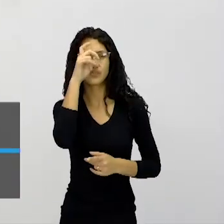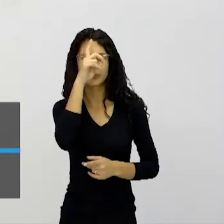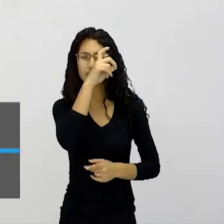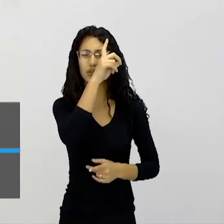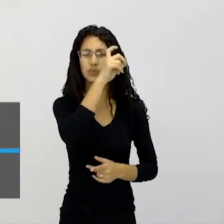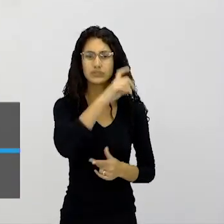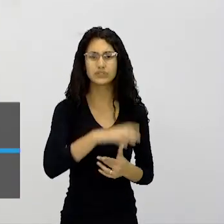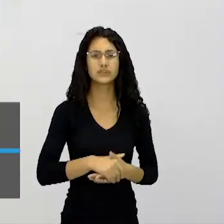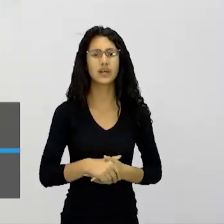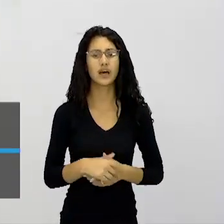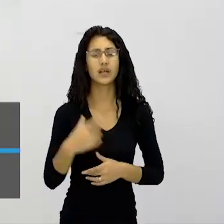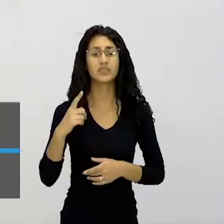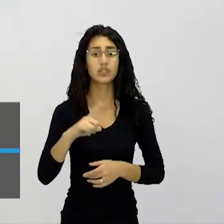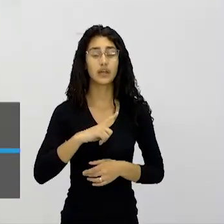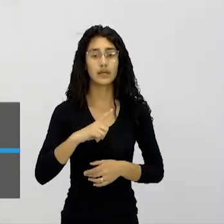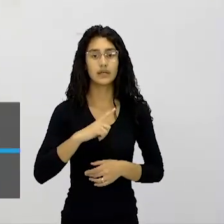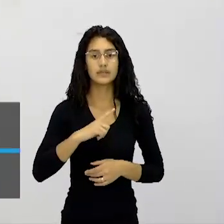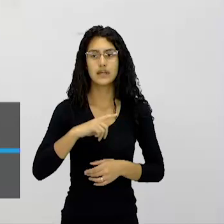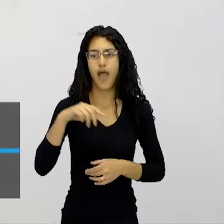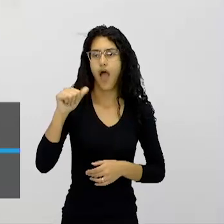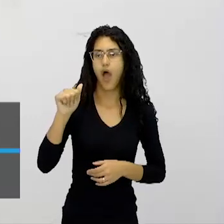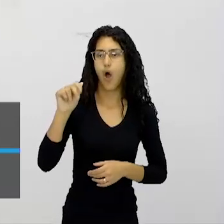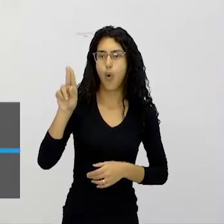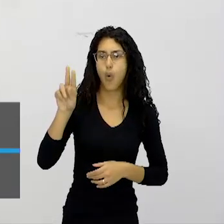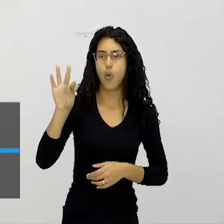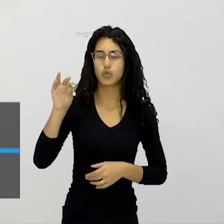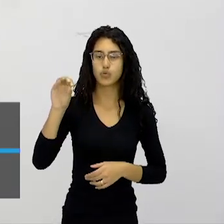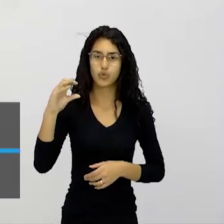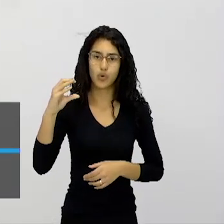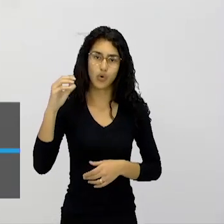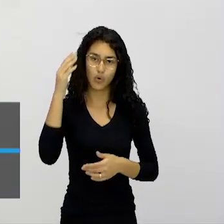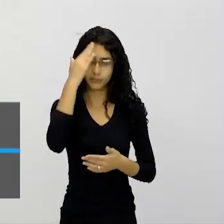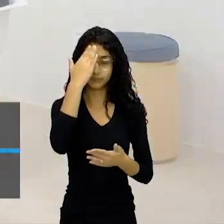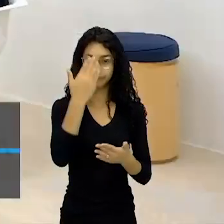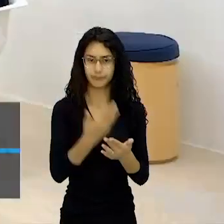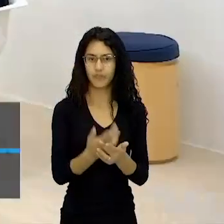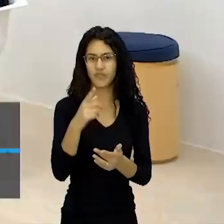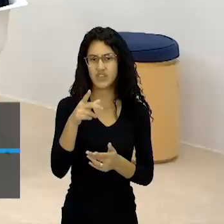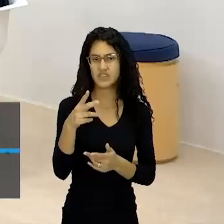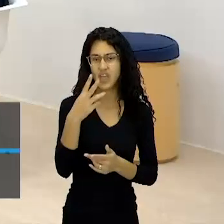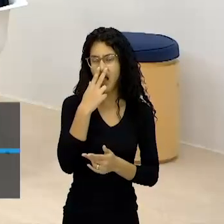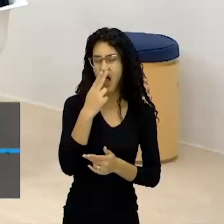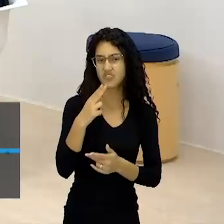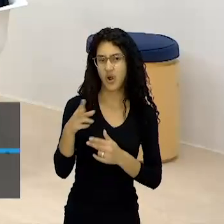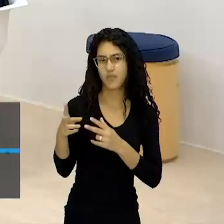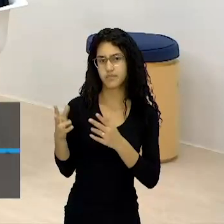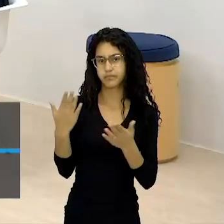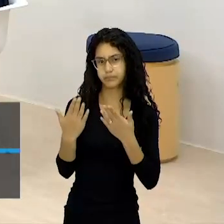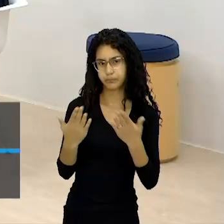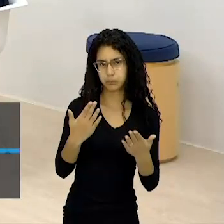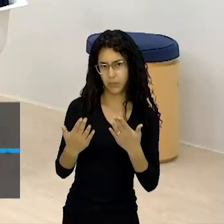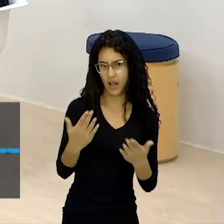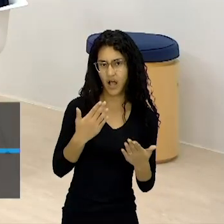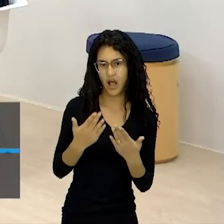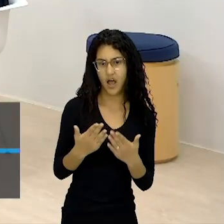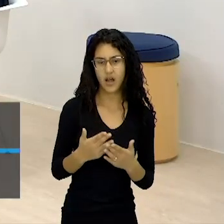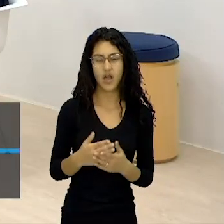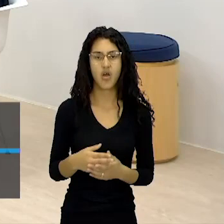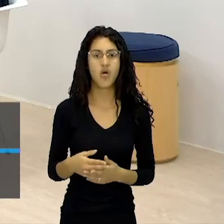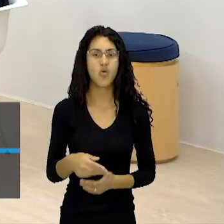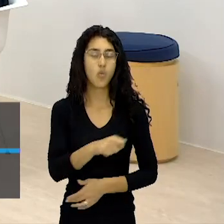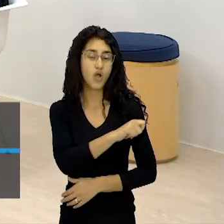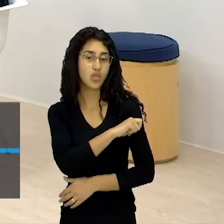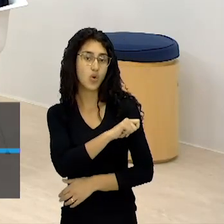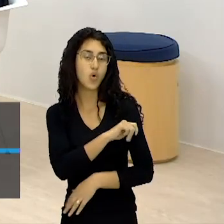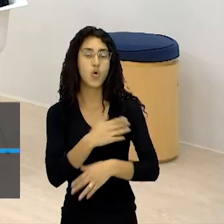dificuldade em ter essa autoconfiança? Você acha que eles ainda se comparam uns aos outros? Ele se compara com aquele ídolo